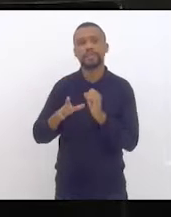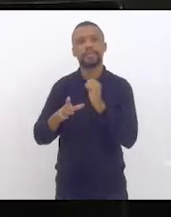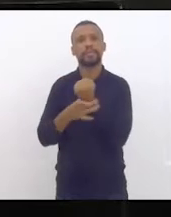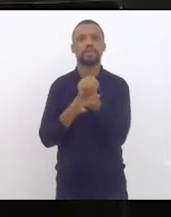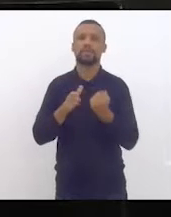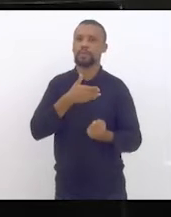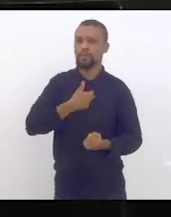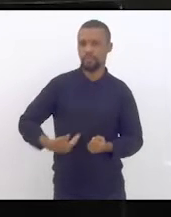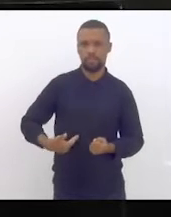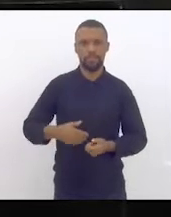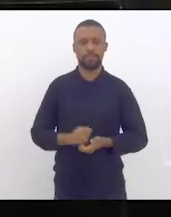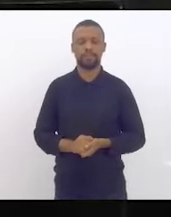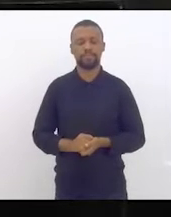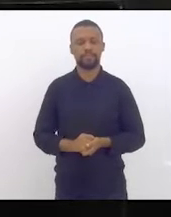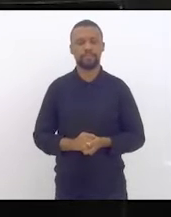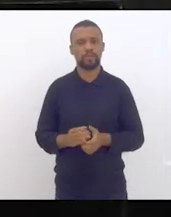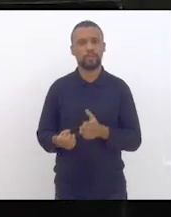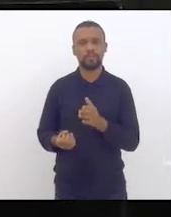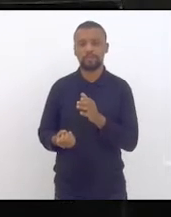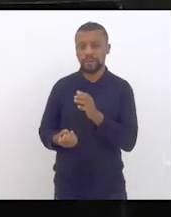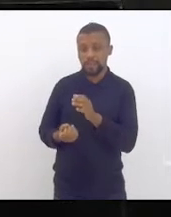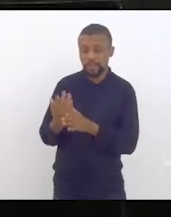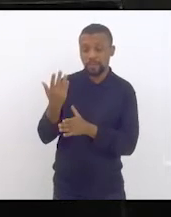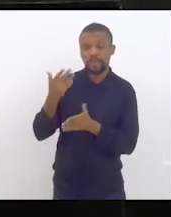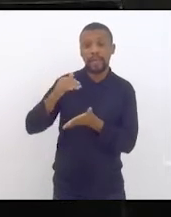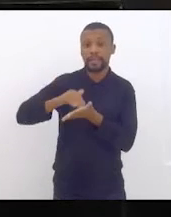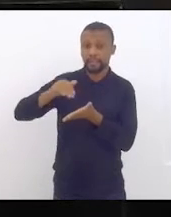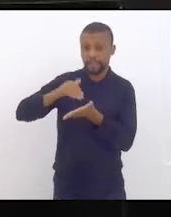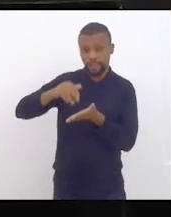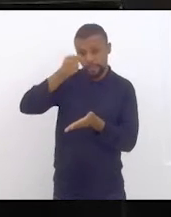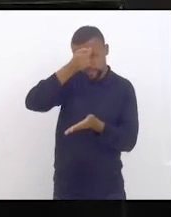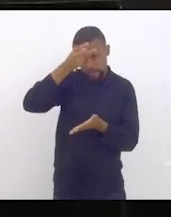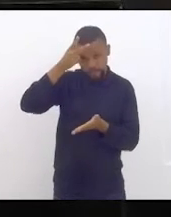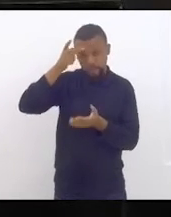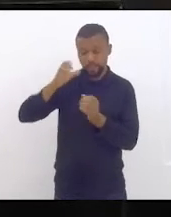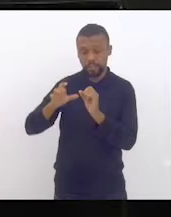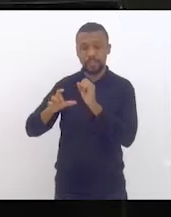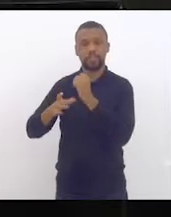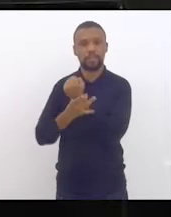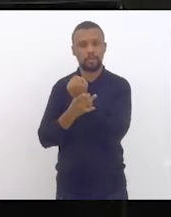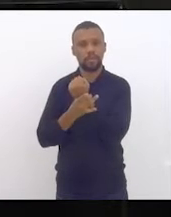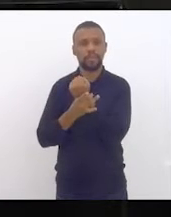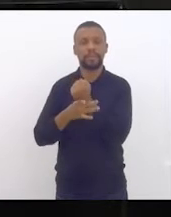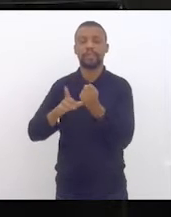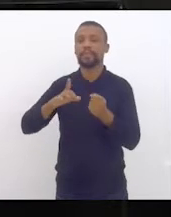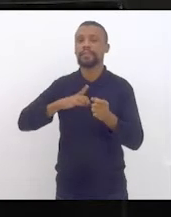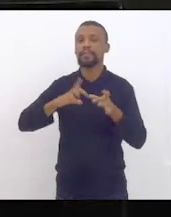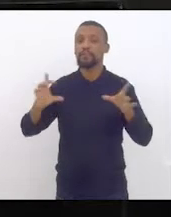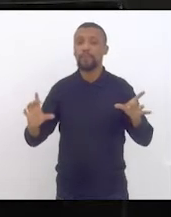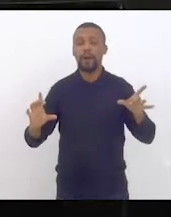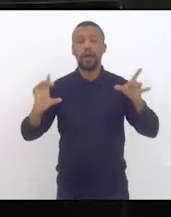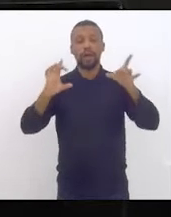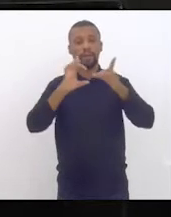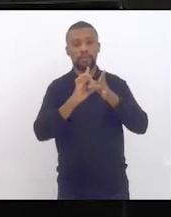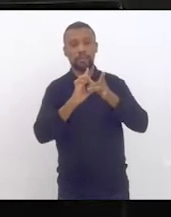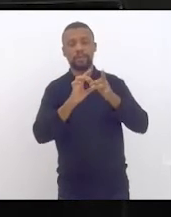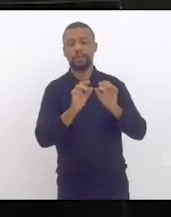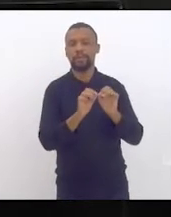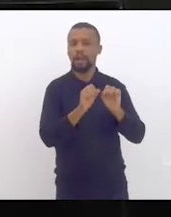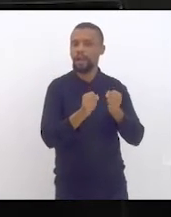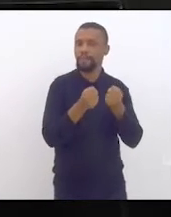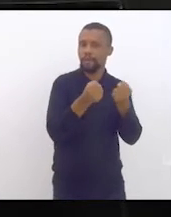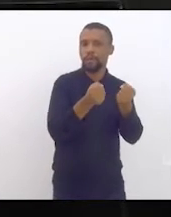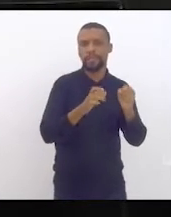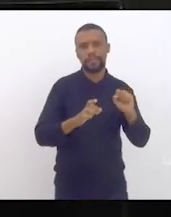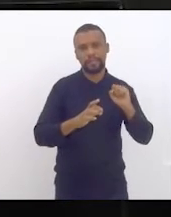criação da segurança da secretaria municipal de segurança pública se estabeleceu uma integração entre as forças